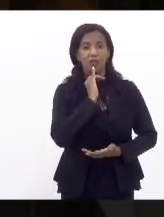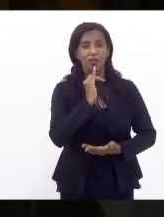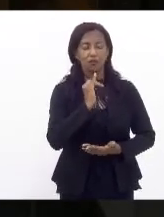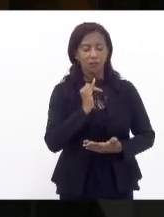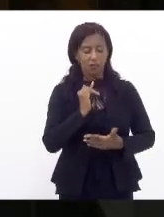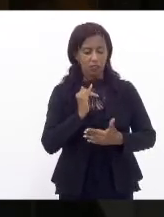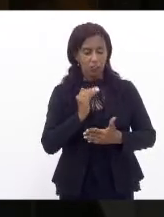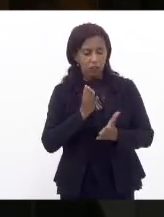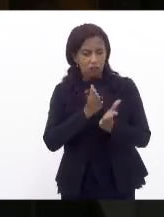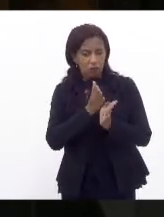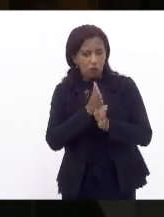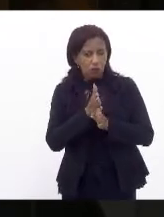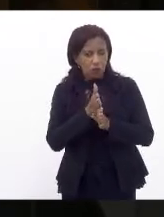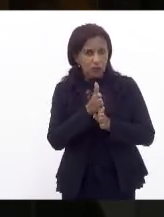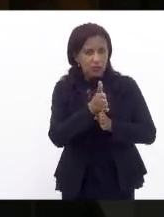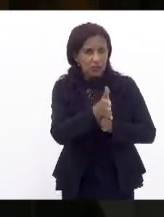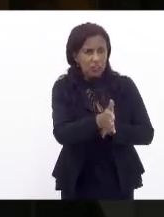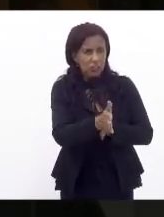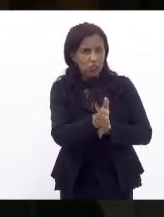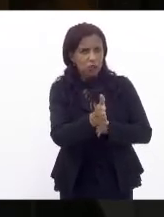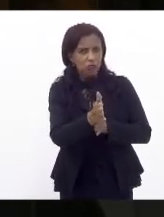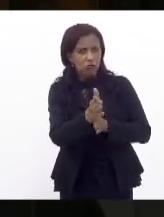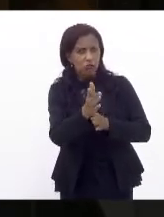no sentido de difamar a primeira-dama.